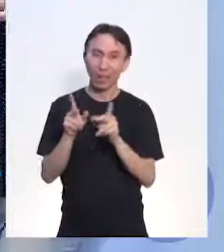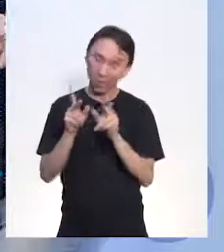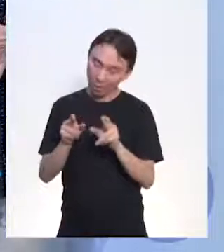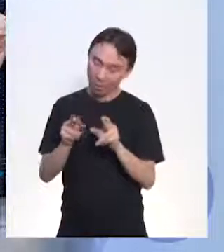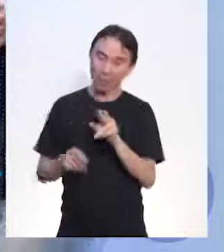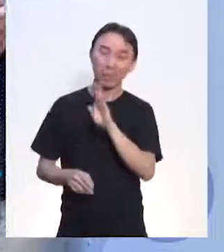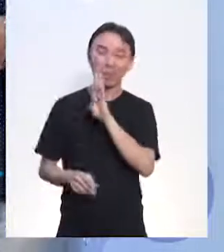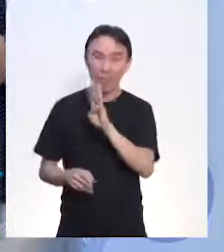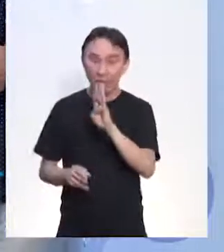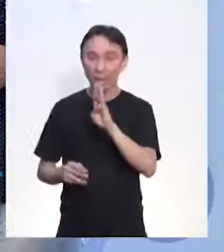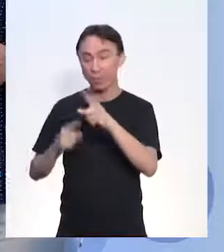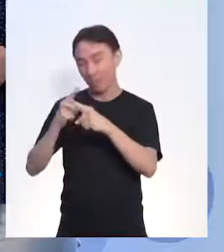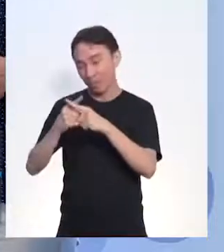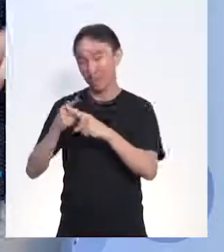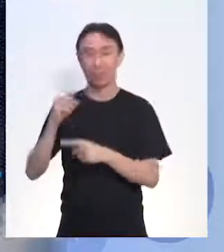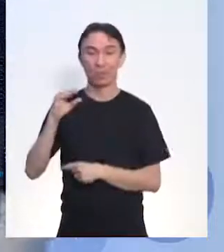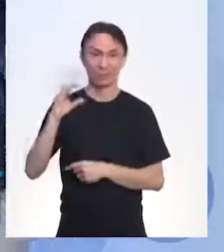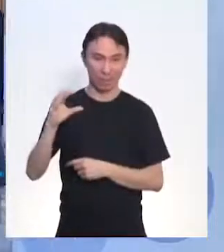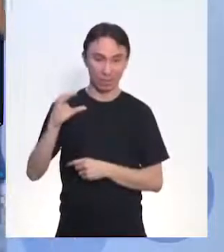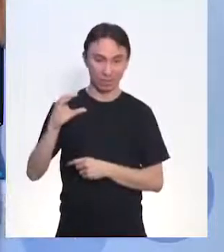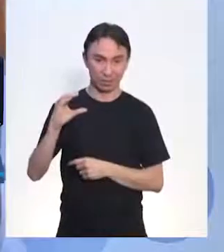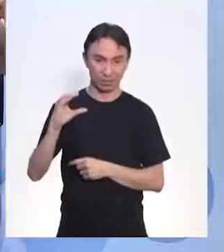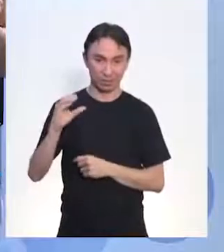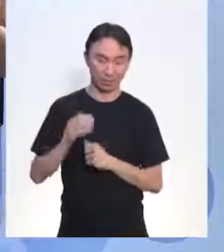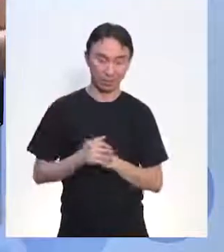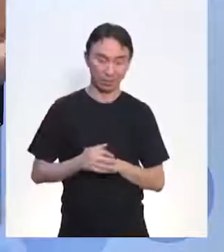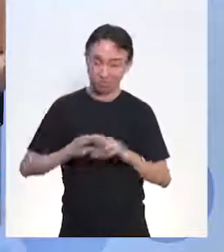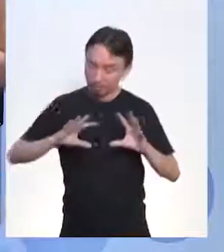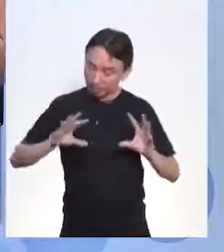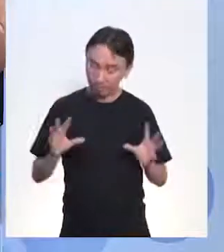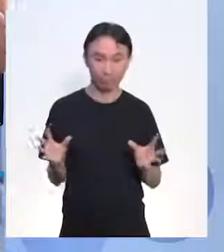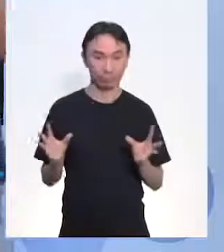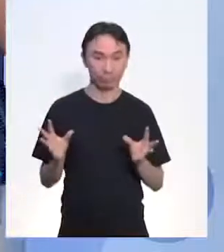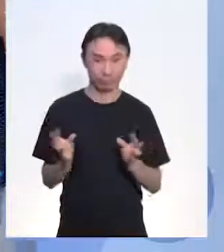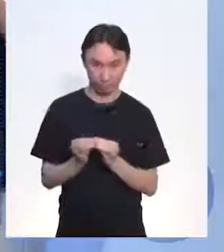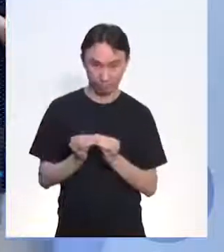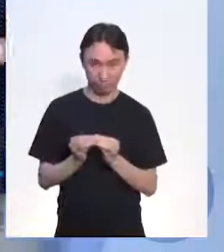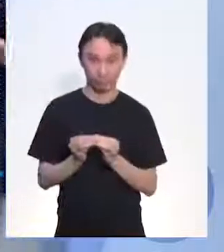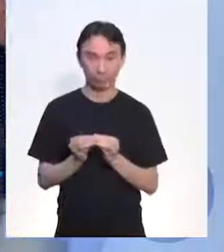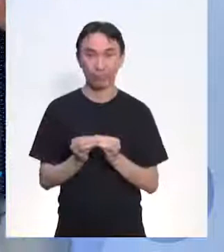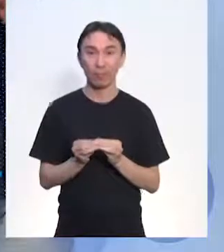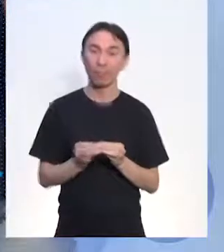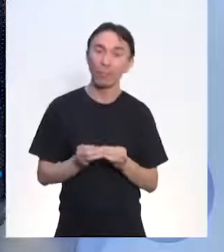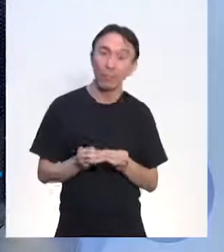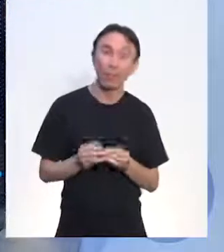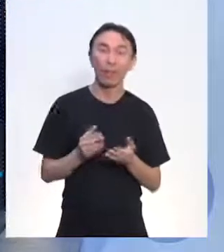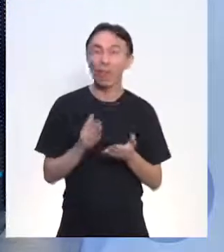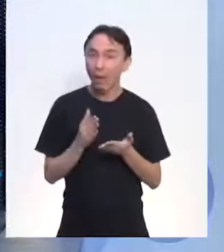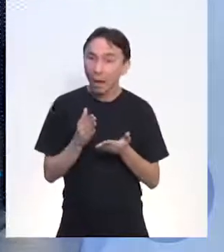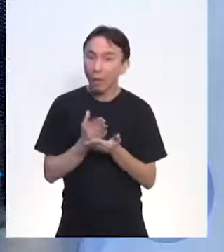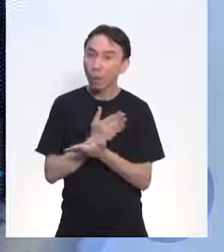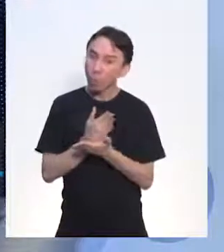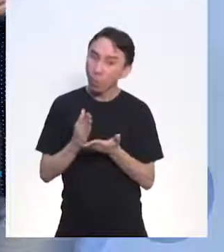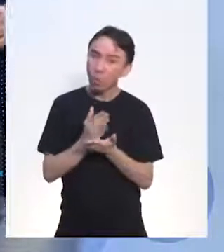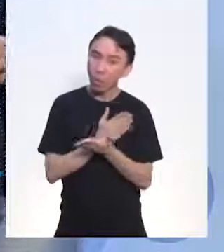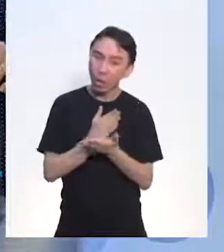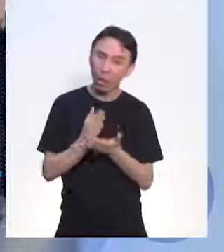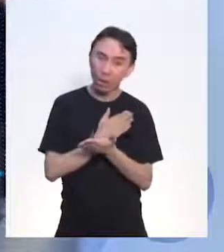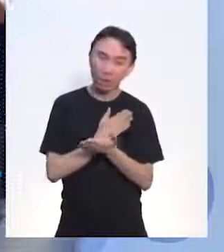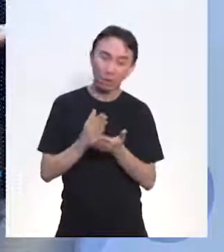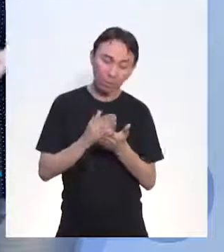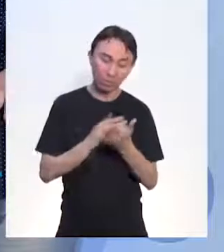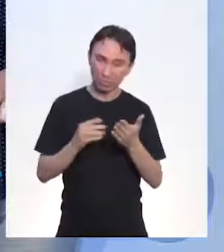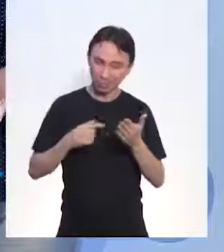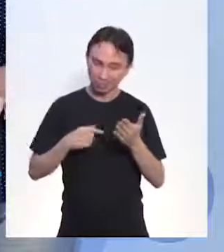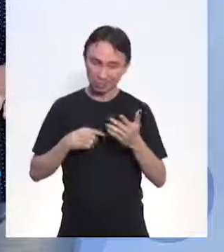B vezes C. Resumindo, então, nós temos algumas relações métricas no